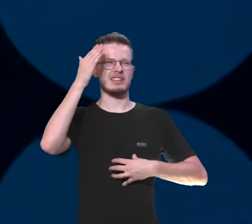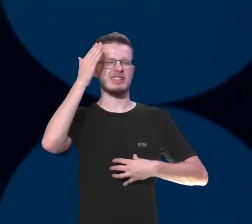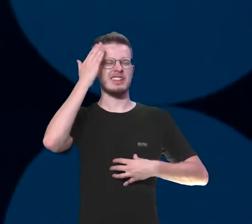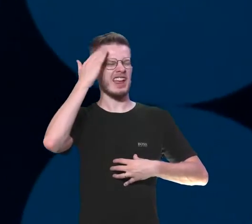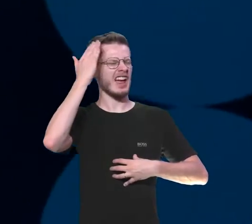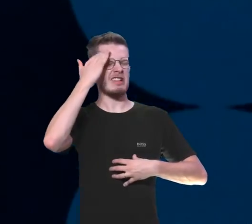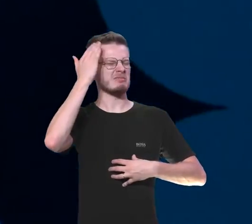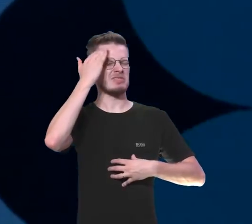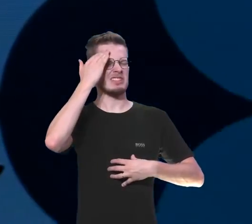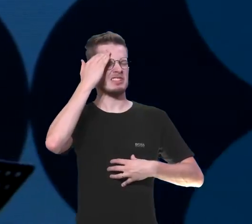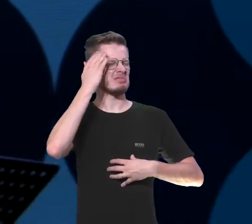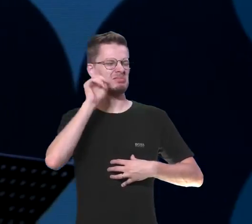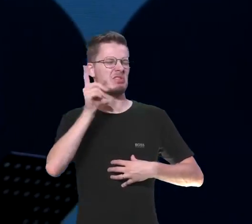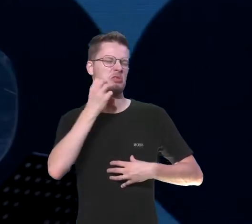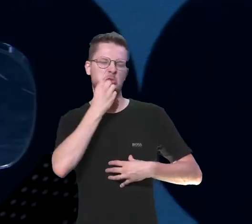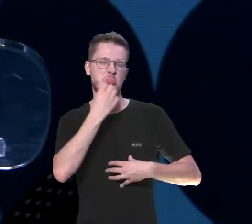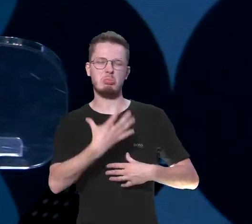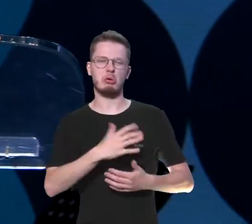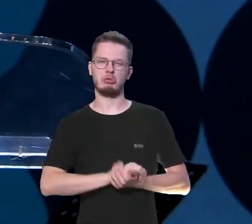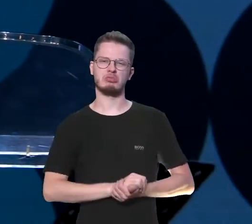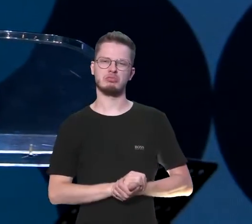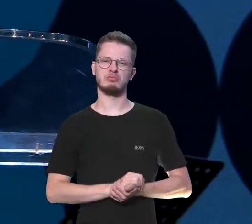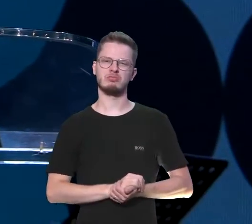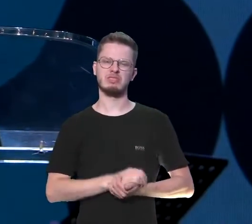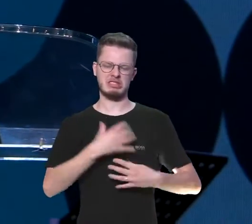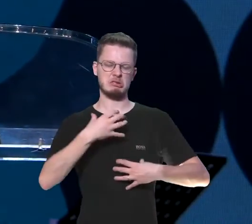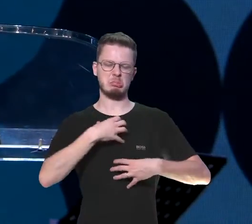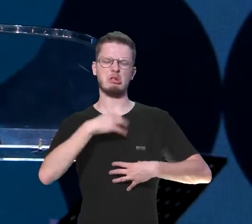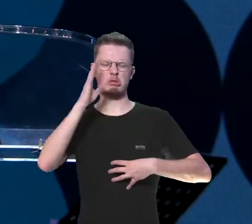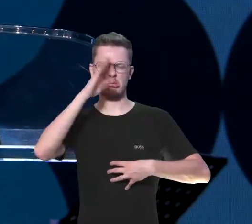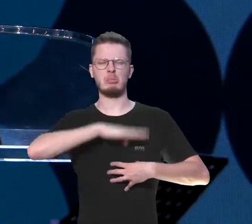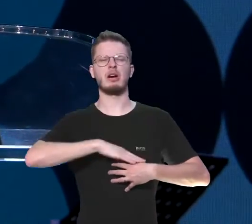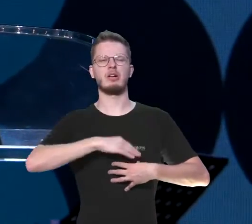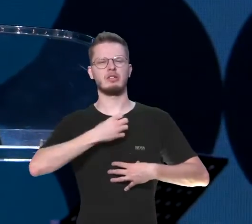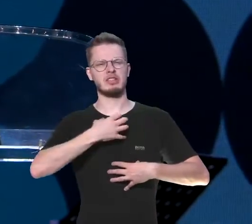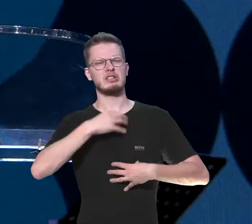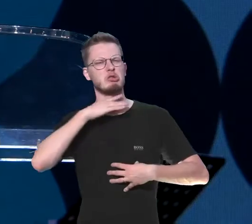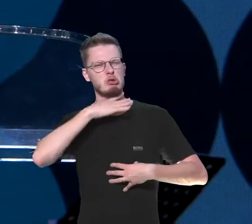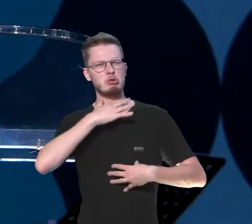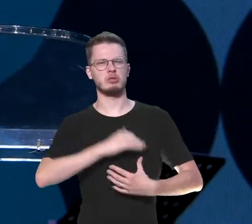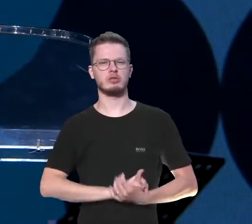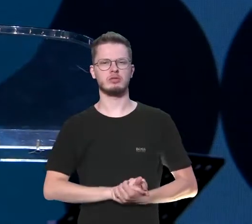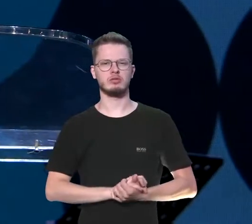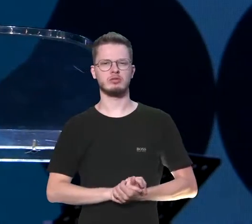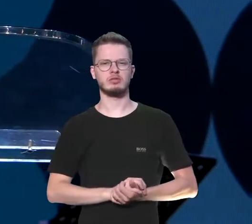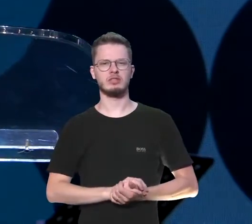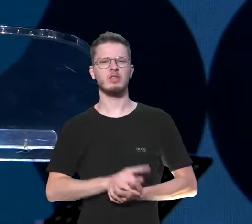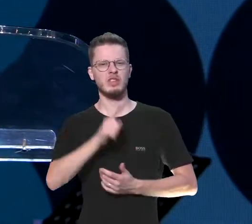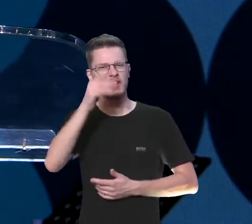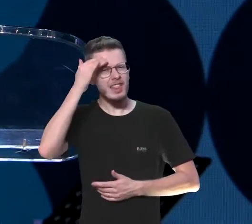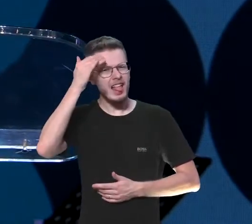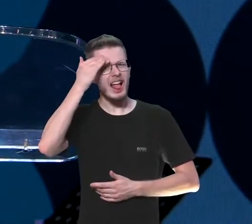os mais nobres, que não deveriam estar aí, e você sabe que no fundo tem te feito mal.